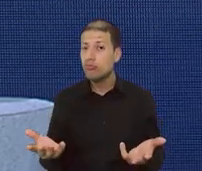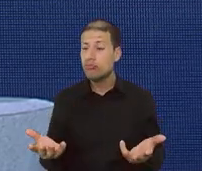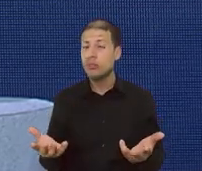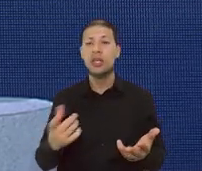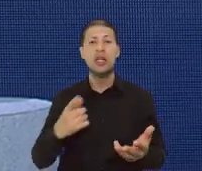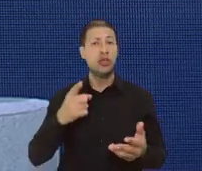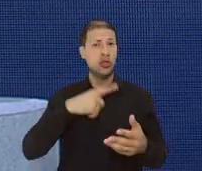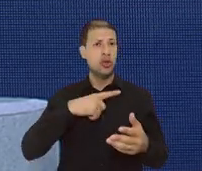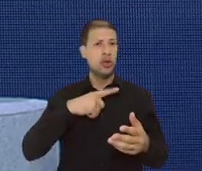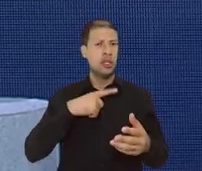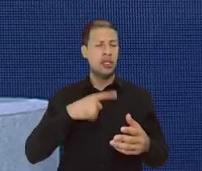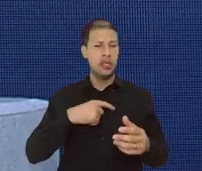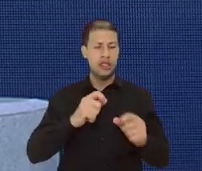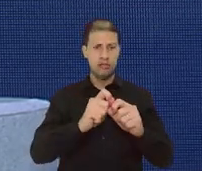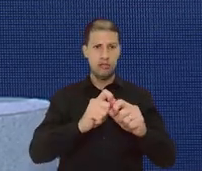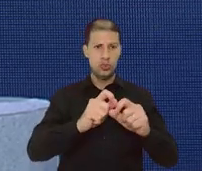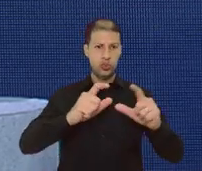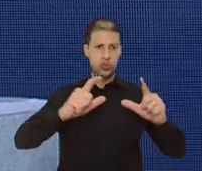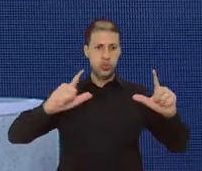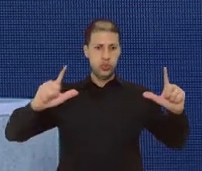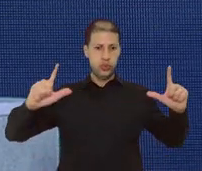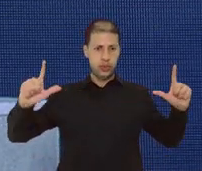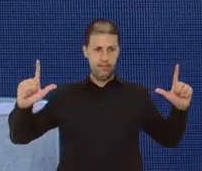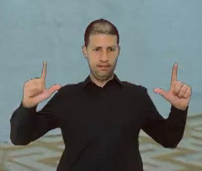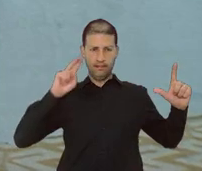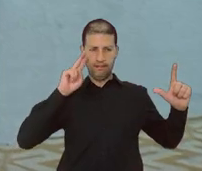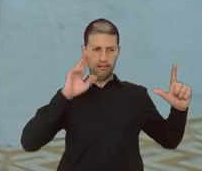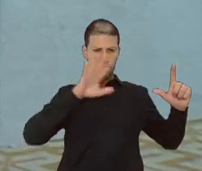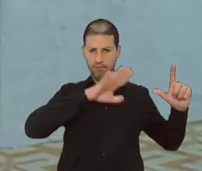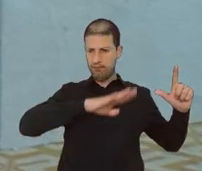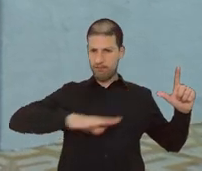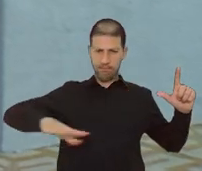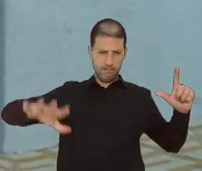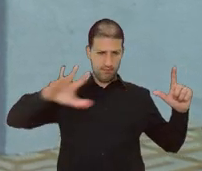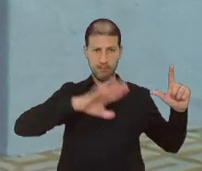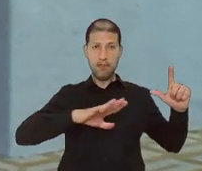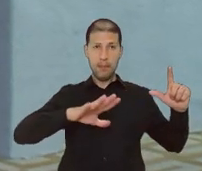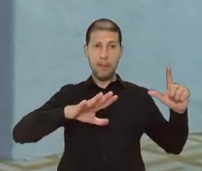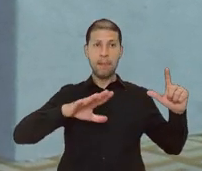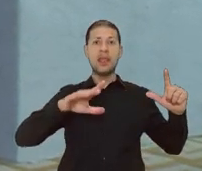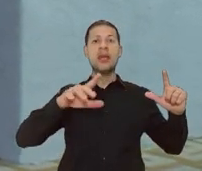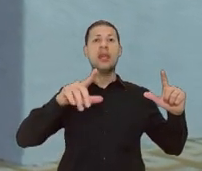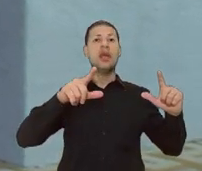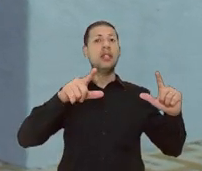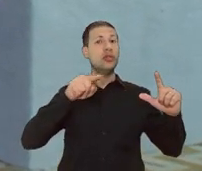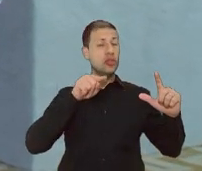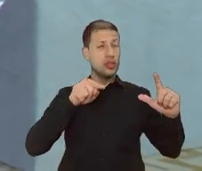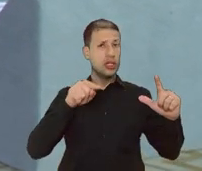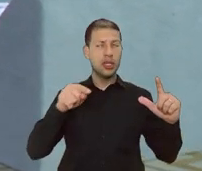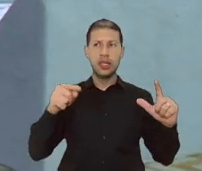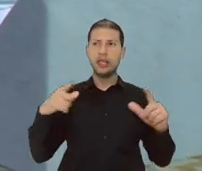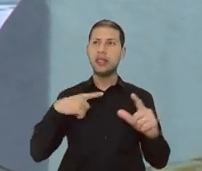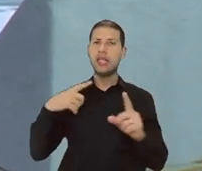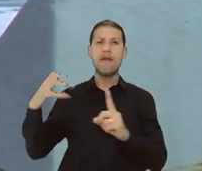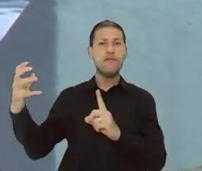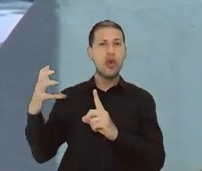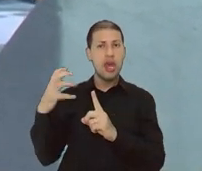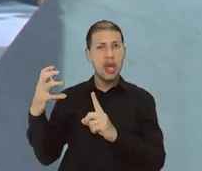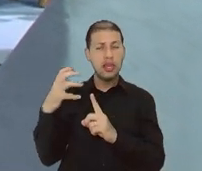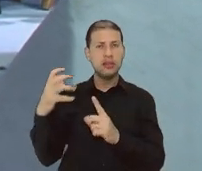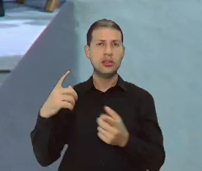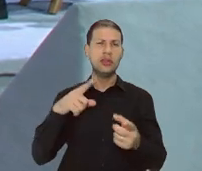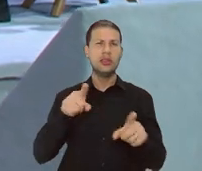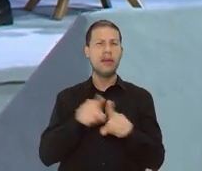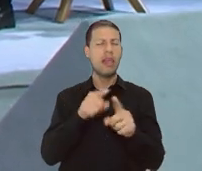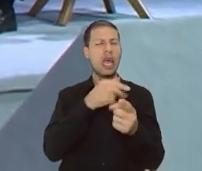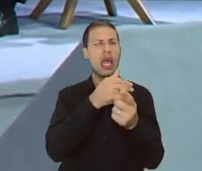esses um alto como casa de investimento e como que a gente treina no macro Essas são influência e aspectos que a gente